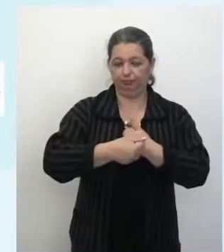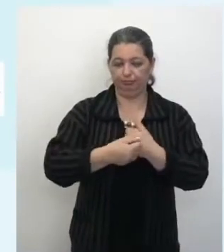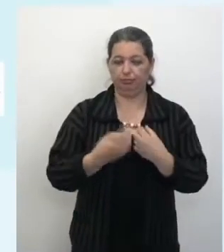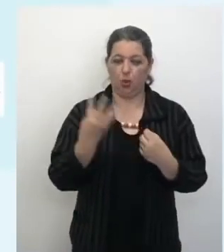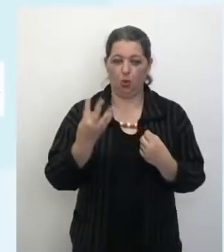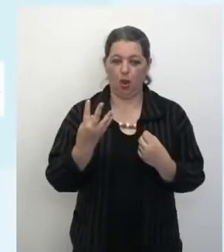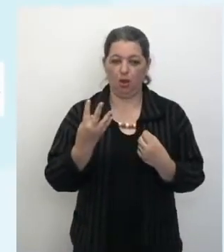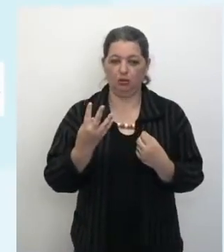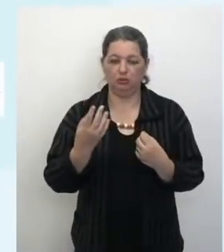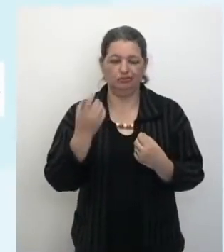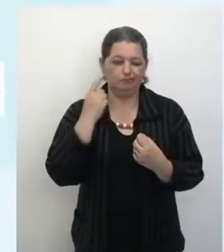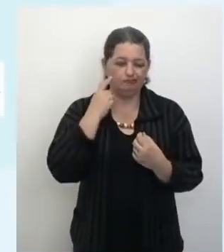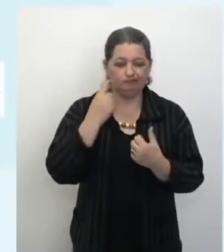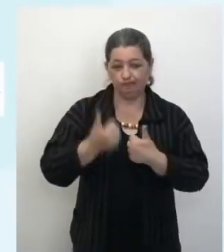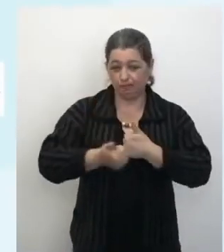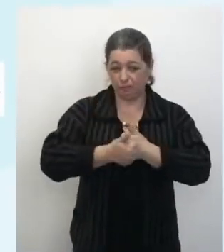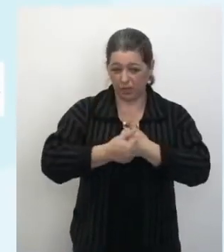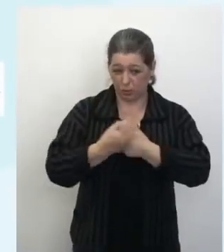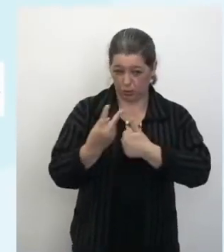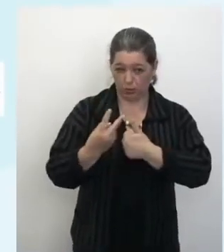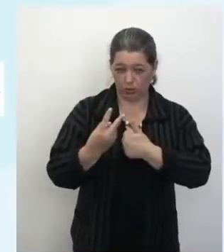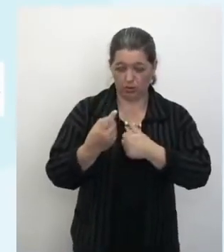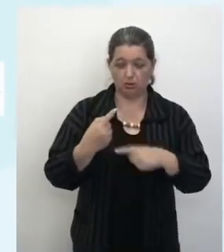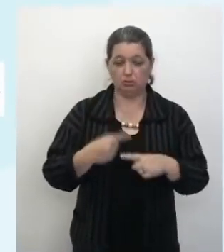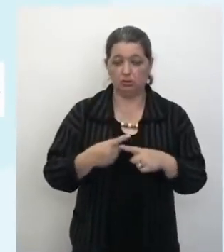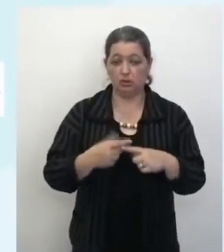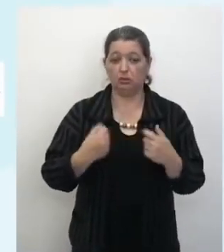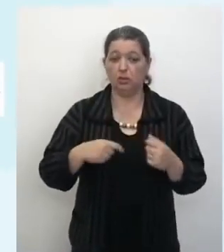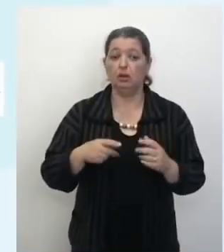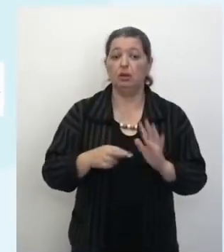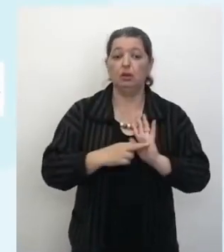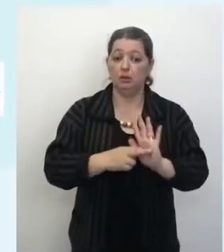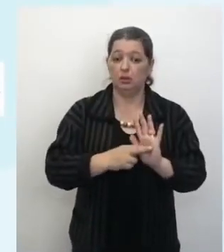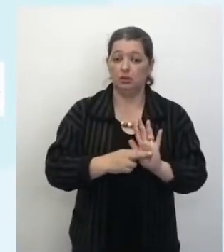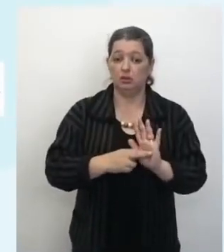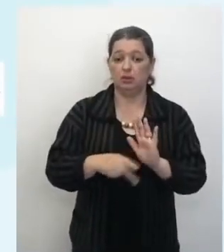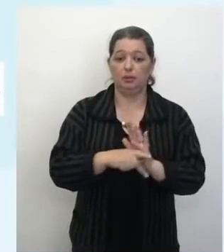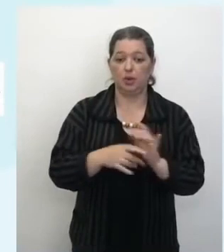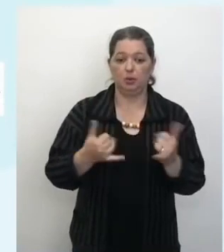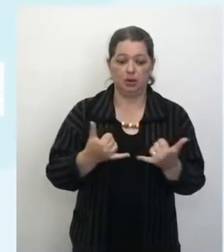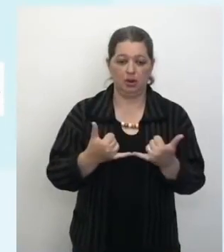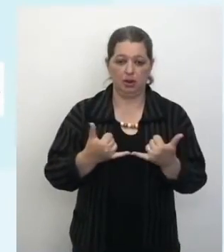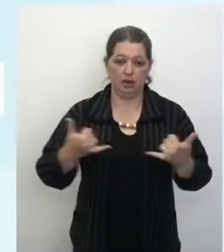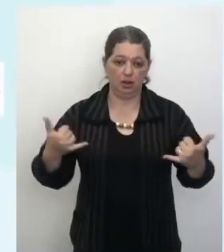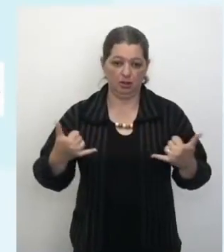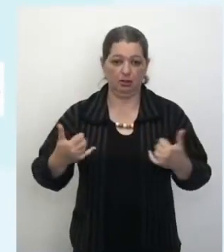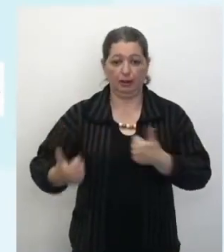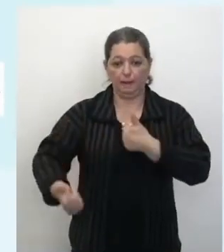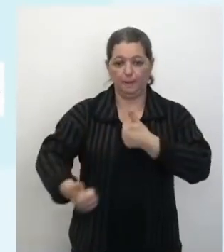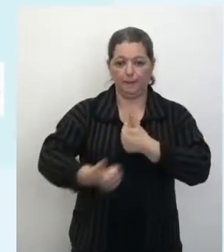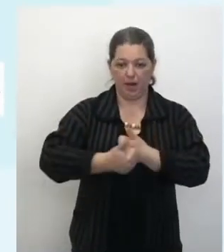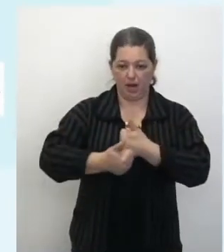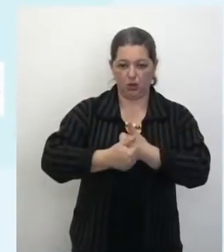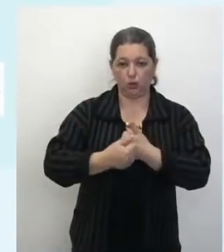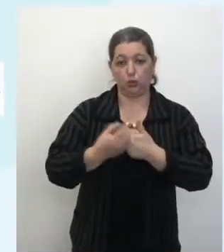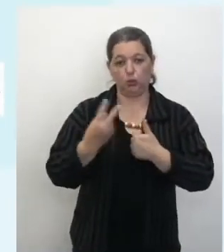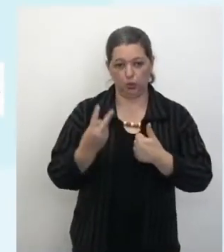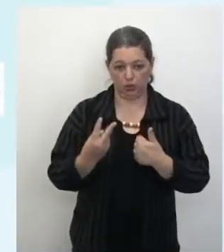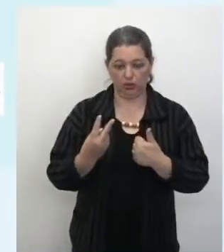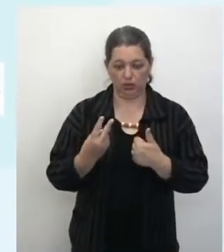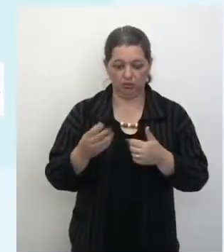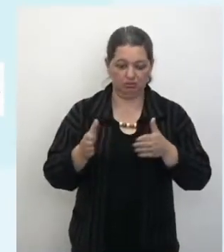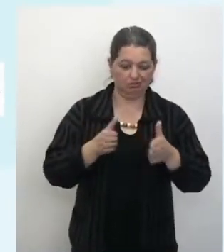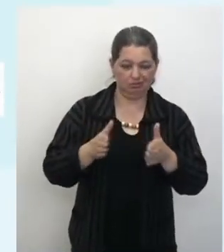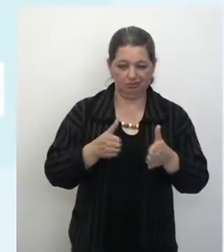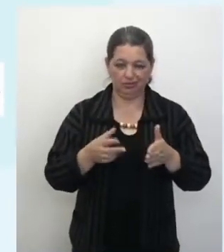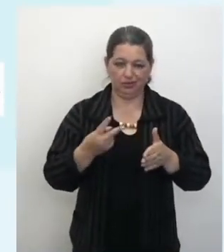alguma coisa vai estar bem próximo do 2. Por isso que na hora que eu representei na reta, eu pus ele bem próximo do 2. Tudo bem? Entre 2 e 3,